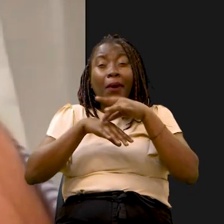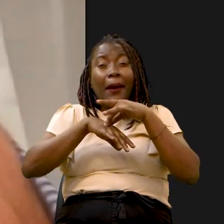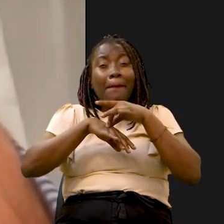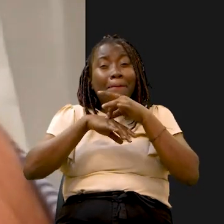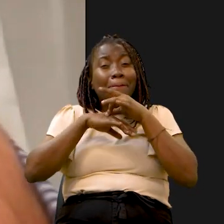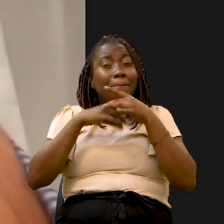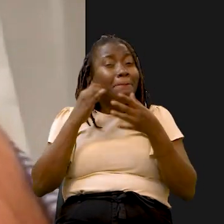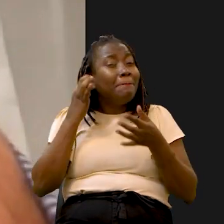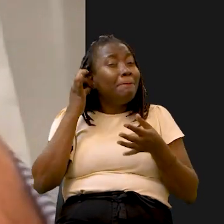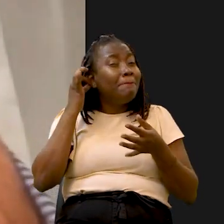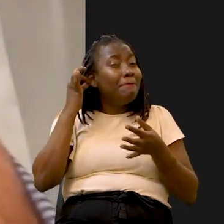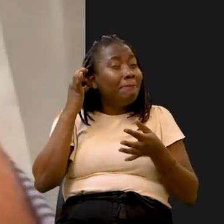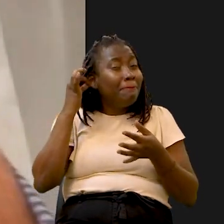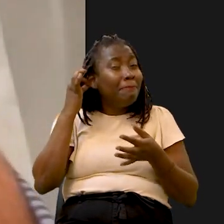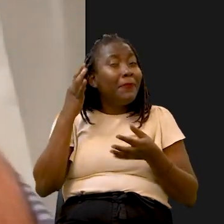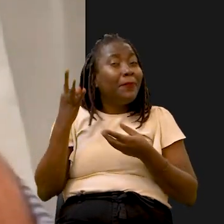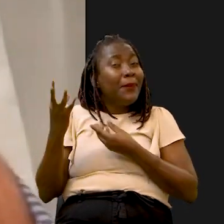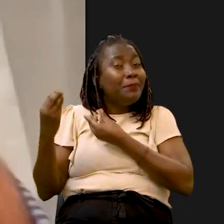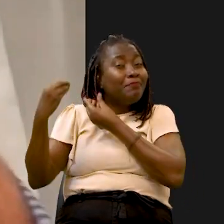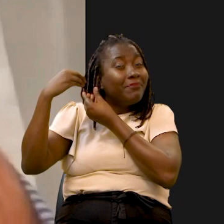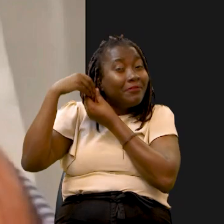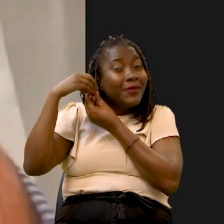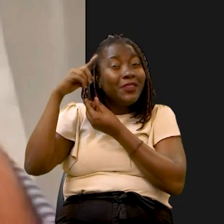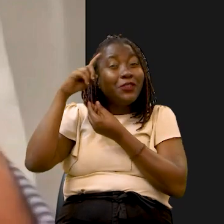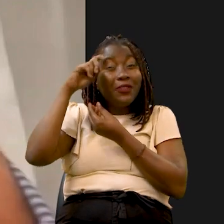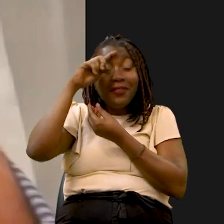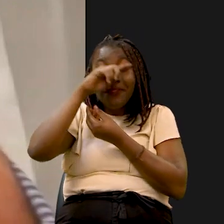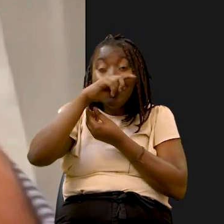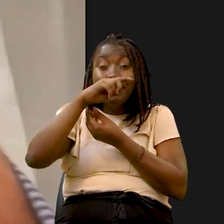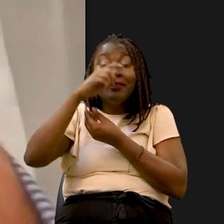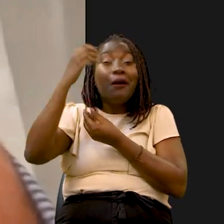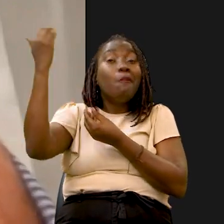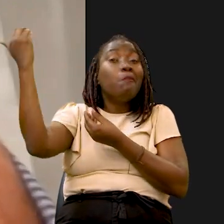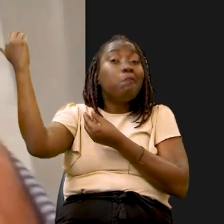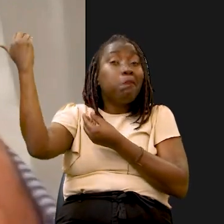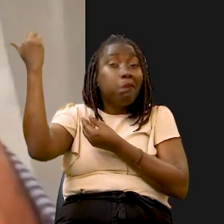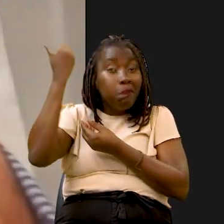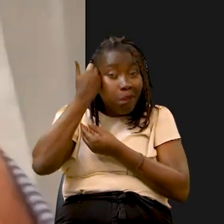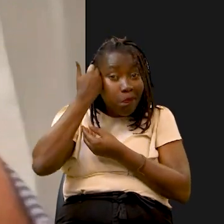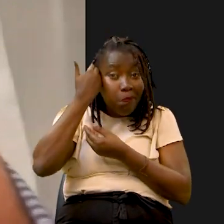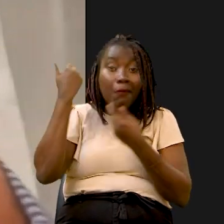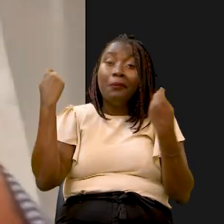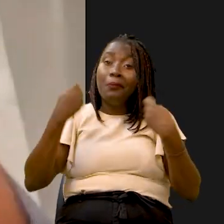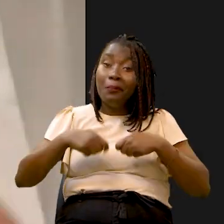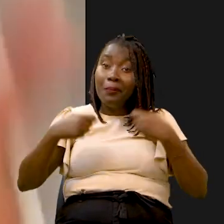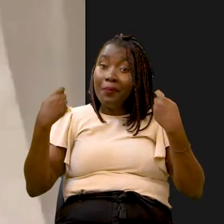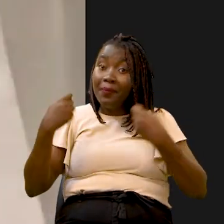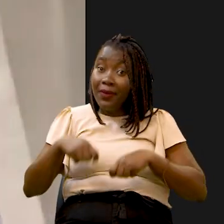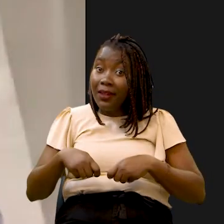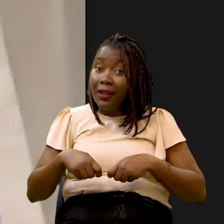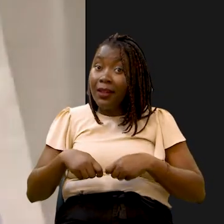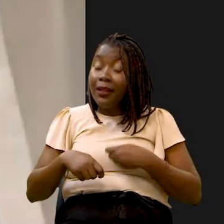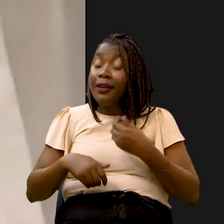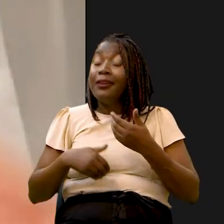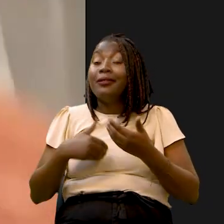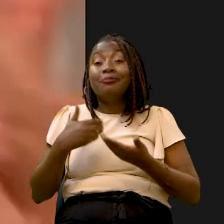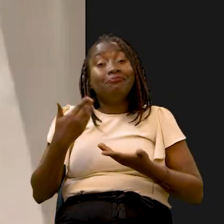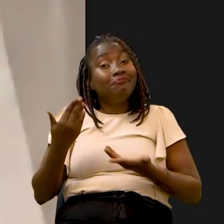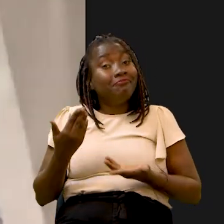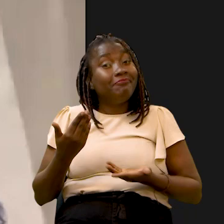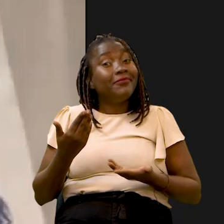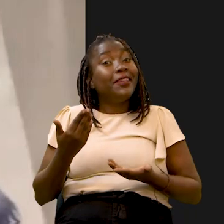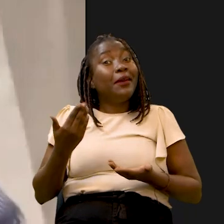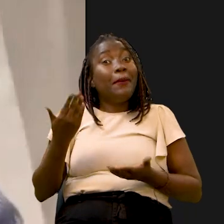muito pouca pele aqui para se fazer uma ressecção, então isso geralmente leva a uma amputação do pedaço da orelha